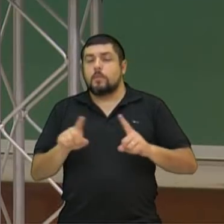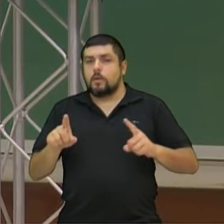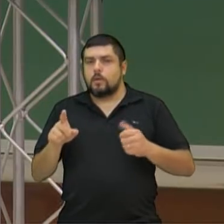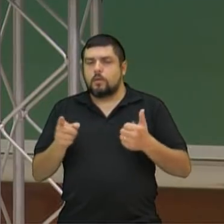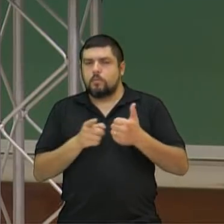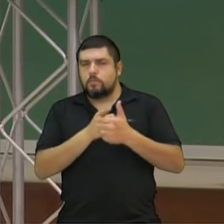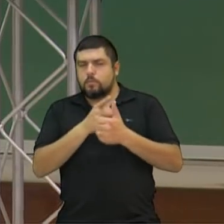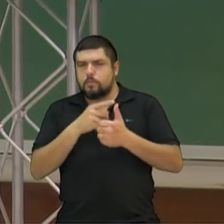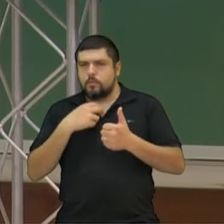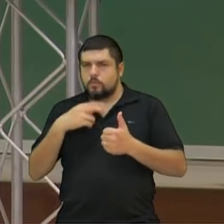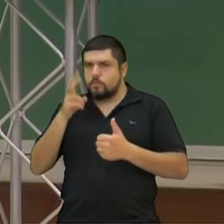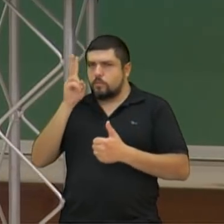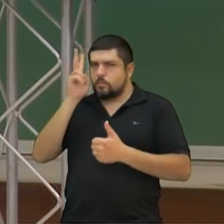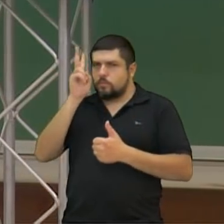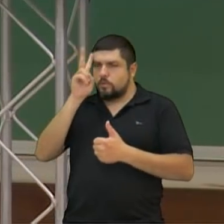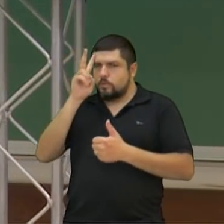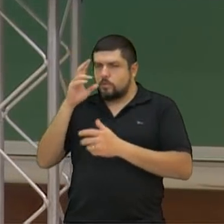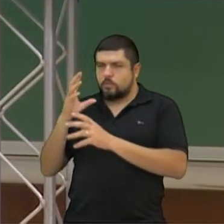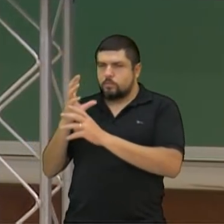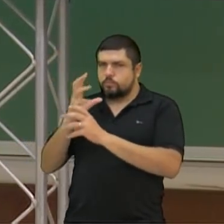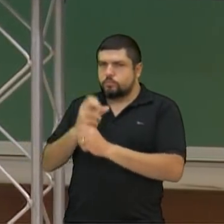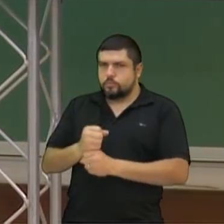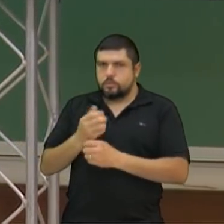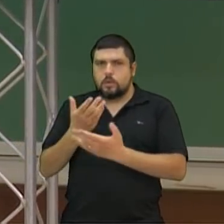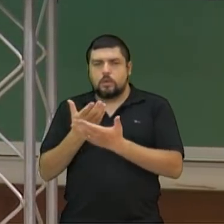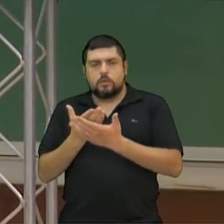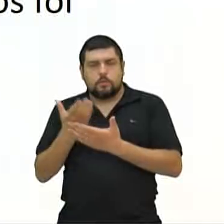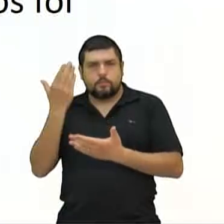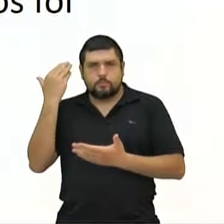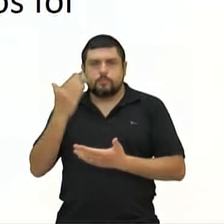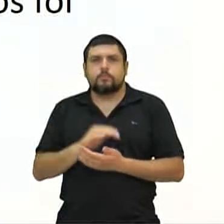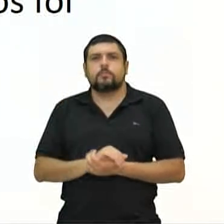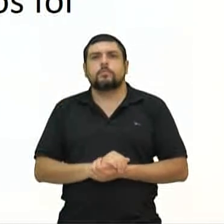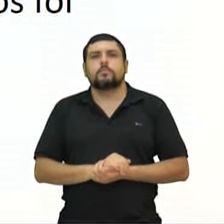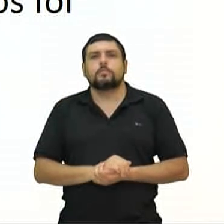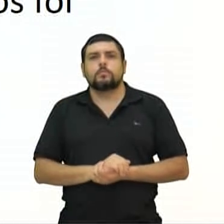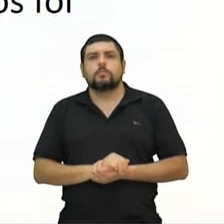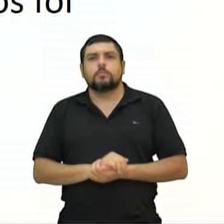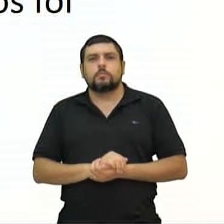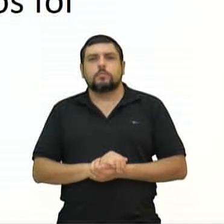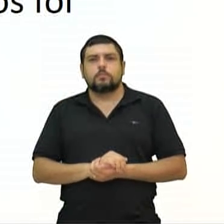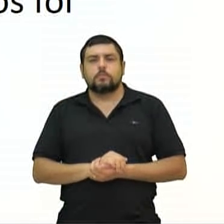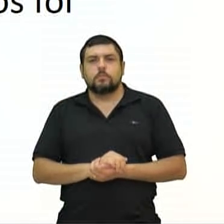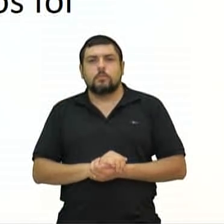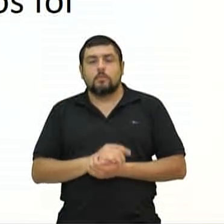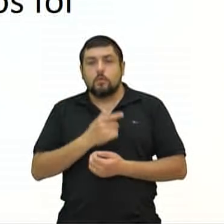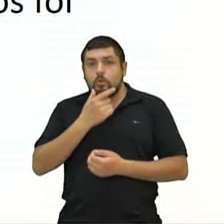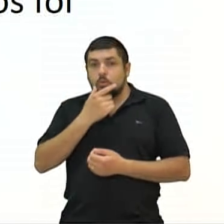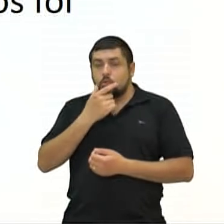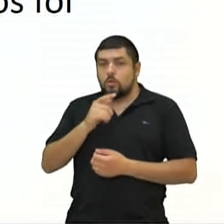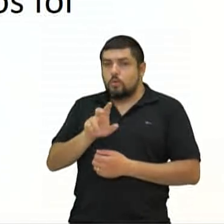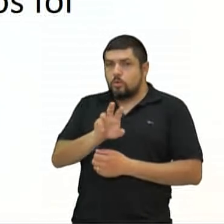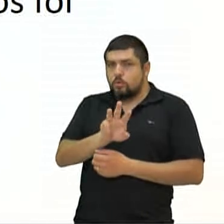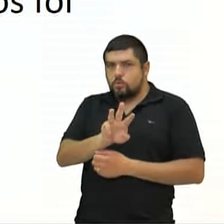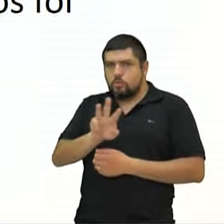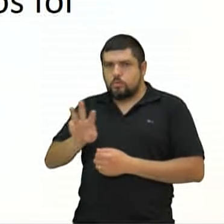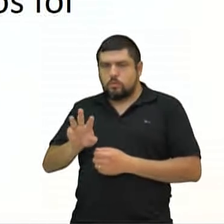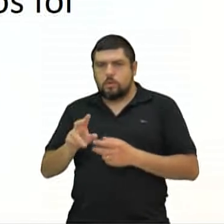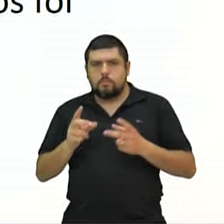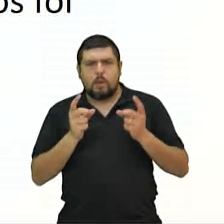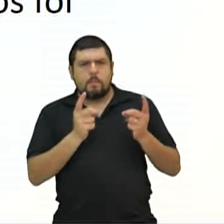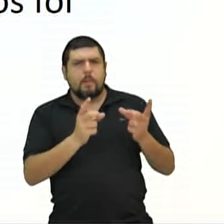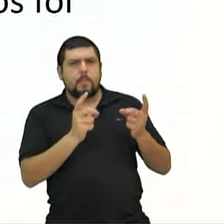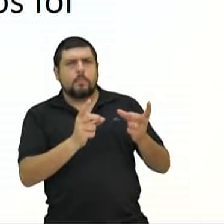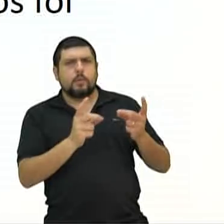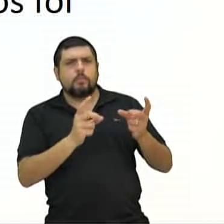vamos relembrar da aula passada. Ao fazer um balanço de suas vendas, um site constatou que em certo mês o número de